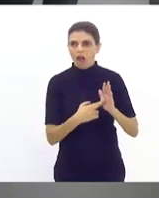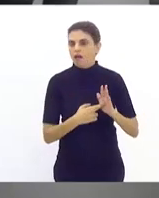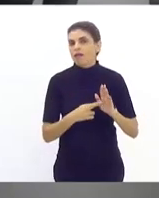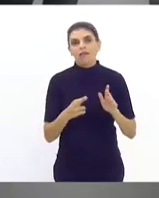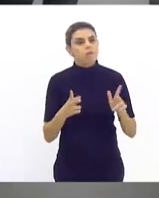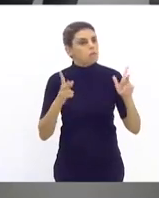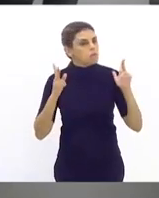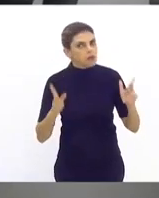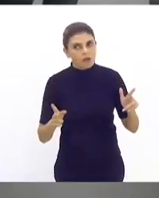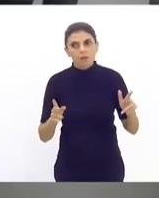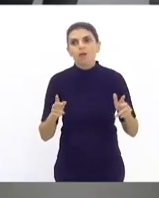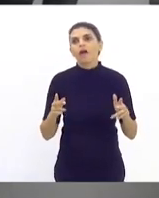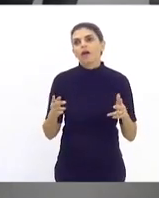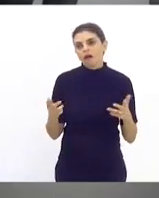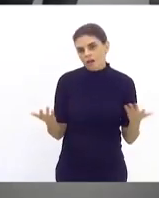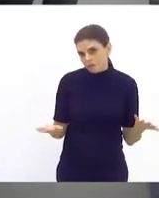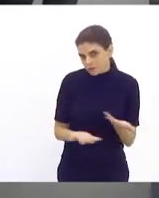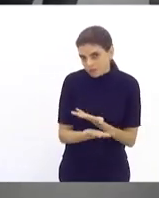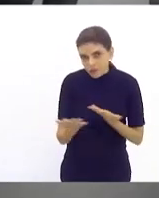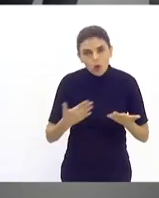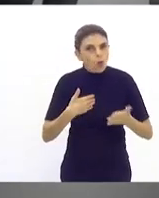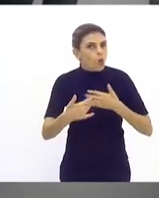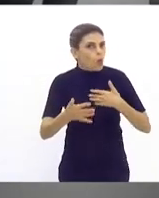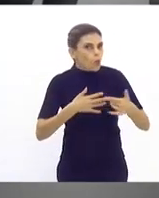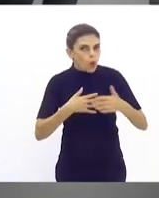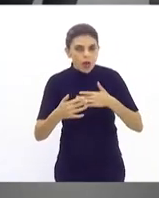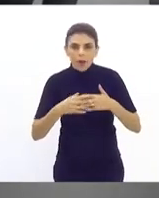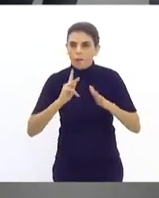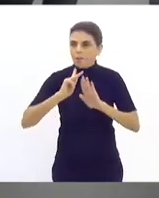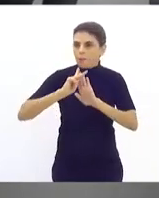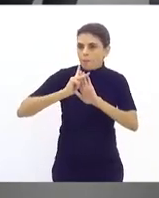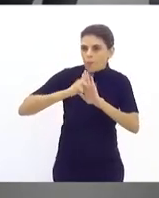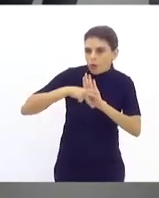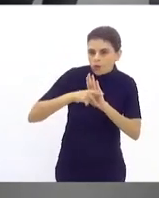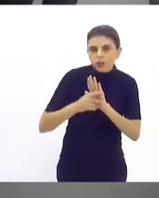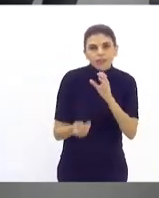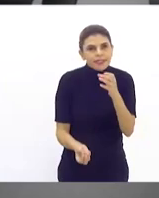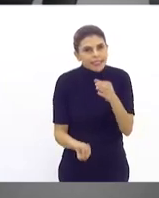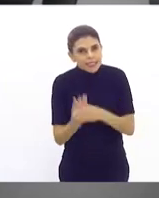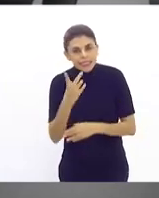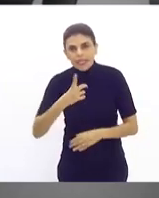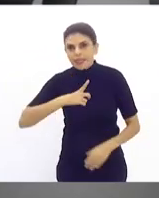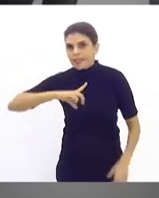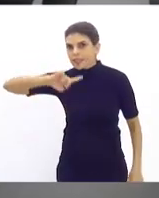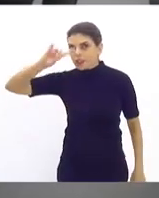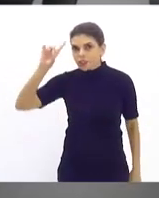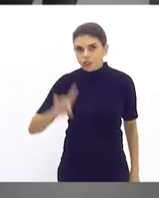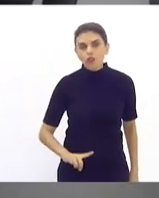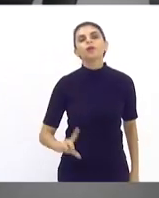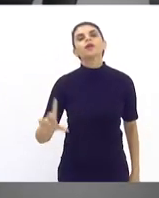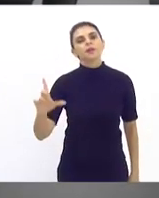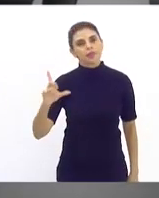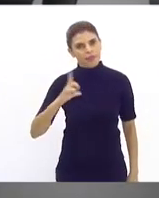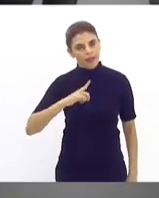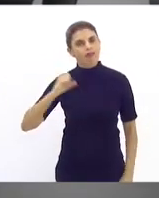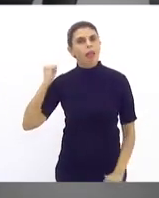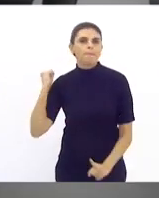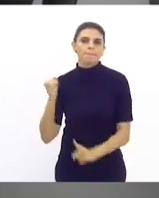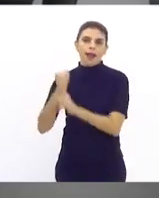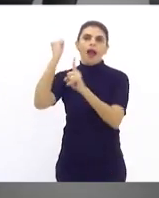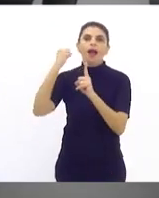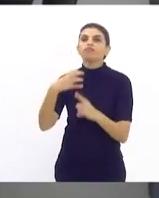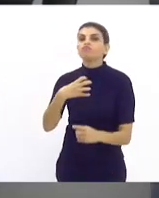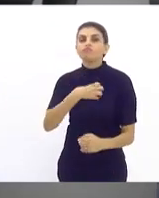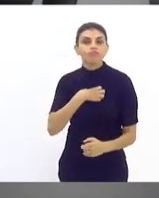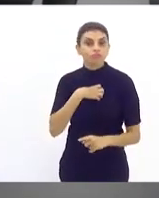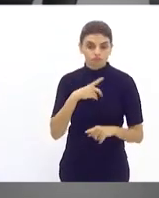fazer a modificação, sim, mas aí até qualquer projeto que a gente cria que garante algum direito, ele tem algum impacto, né? E aí a gente,